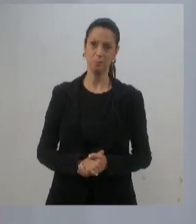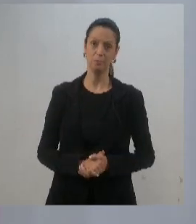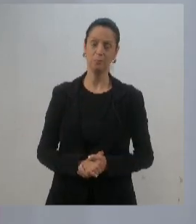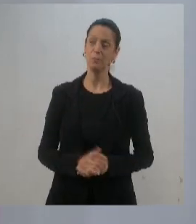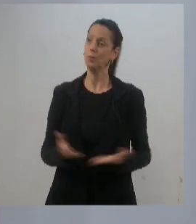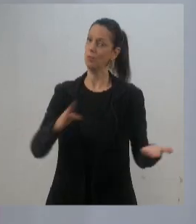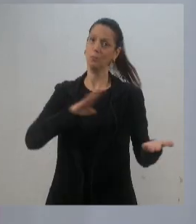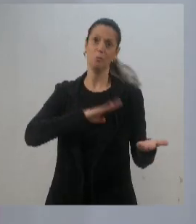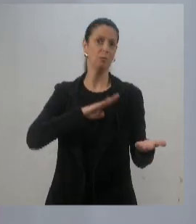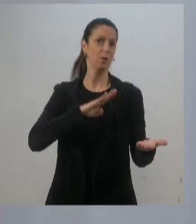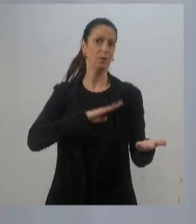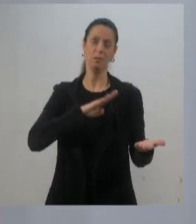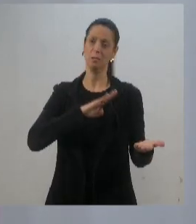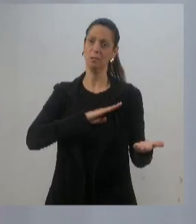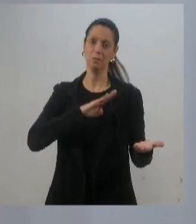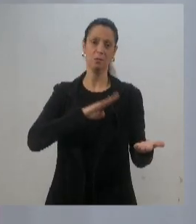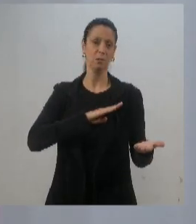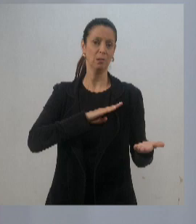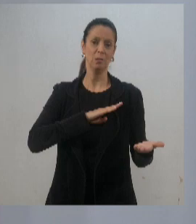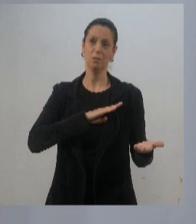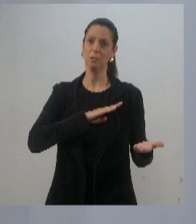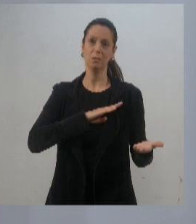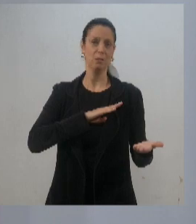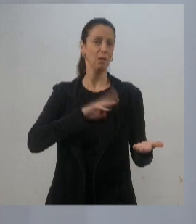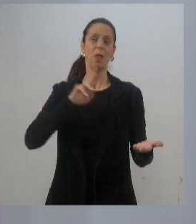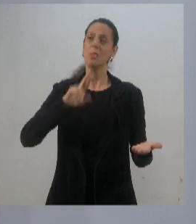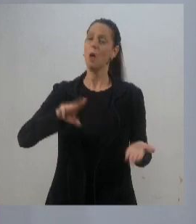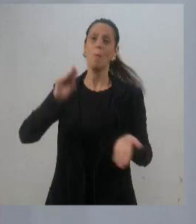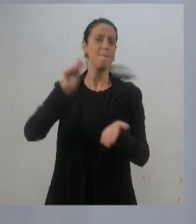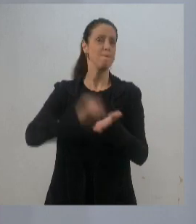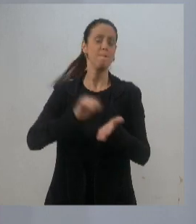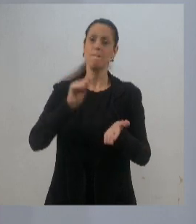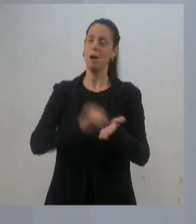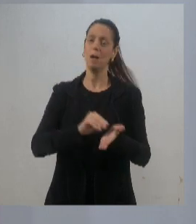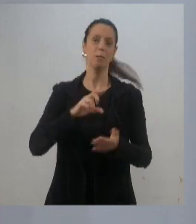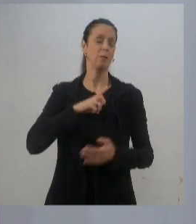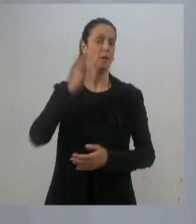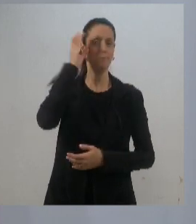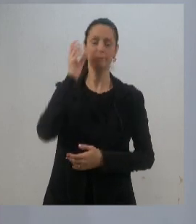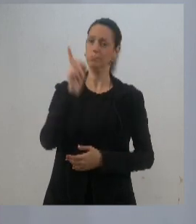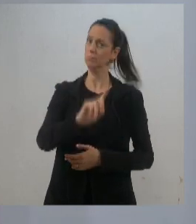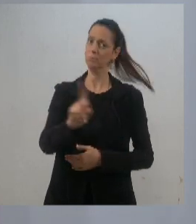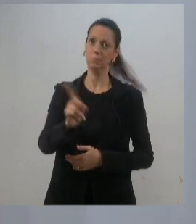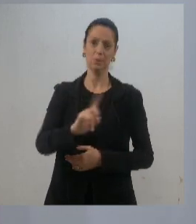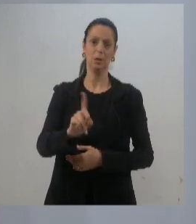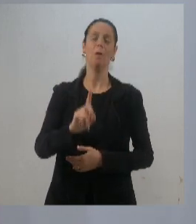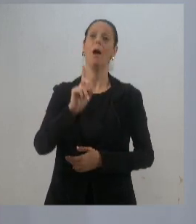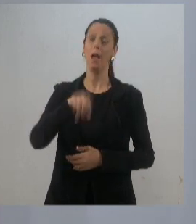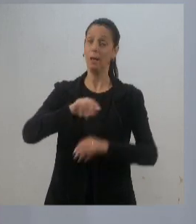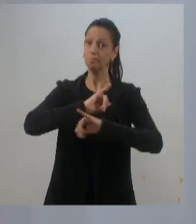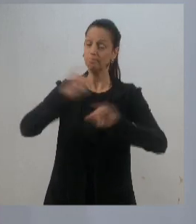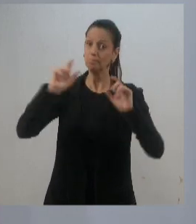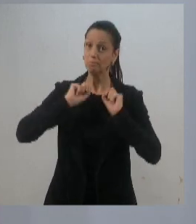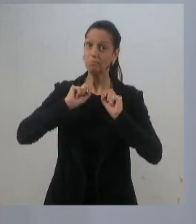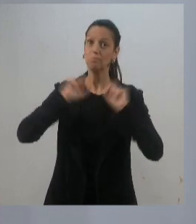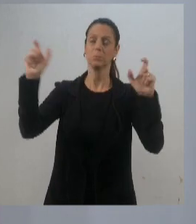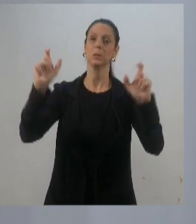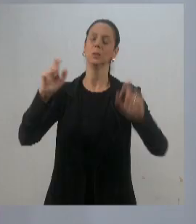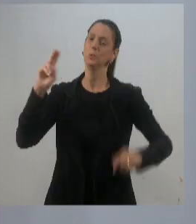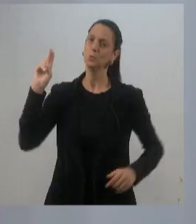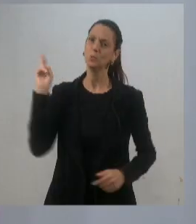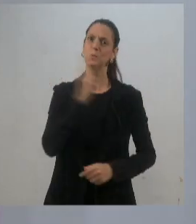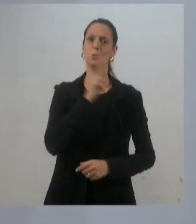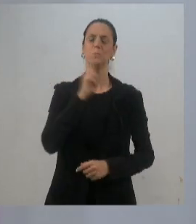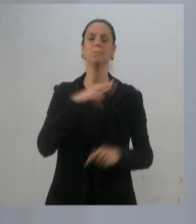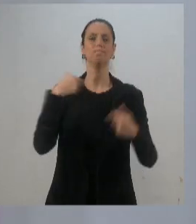Colegas, não é apenas falta de bom senso, é um alerta urgente, porque